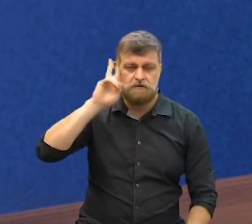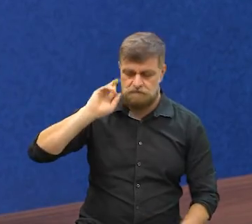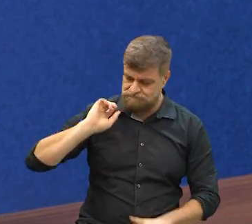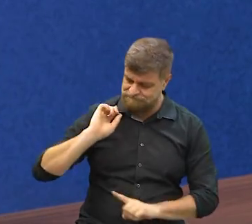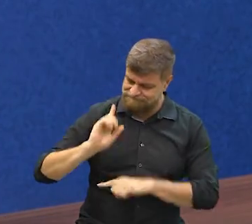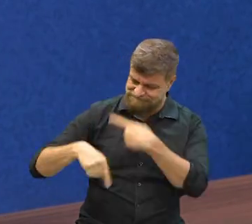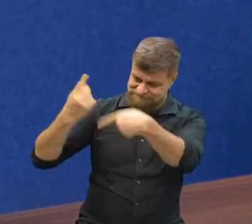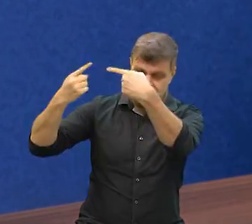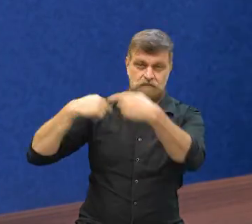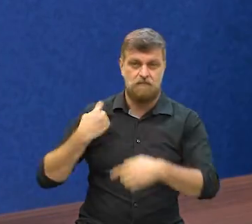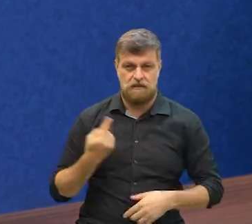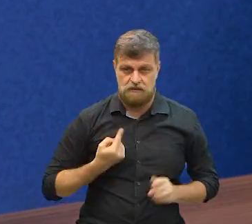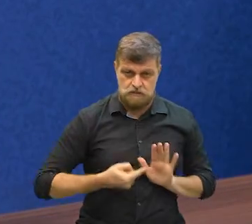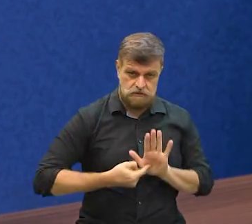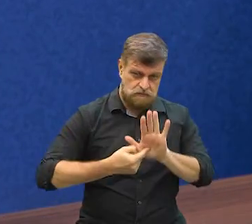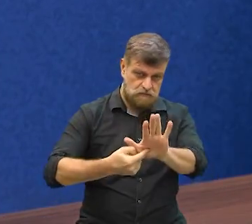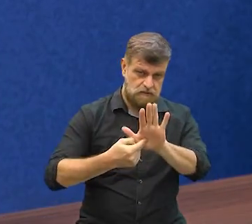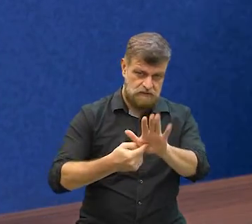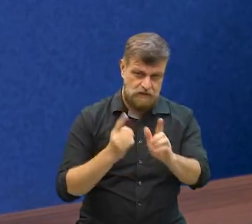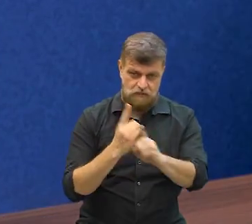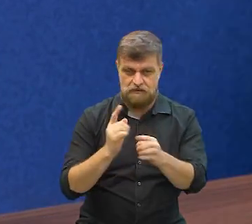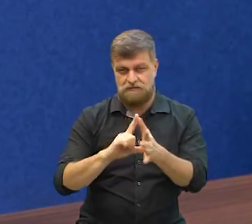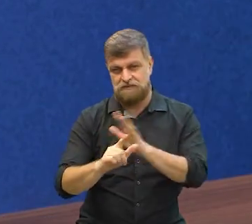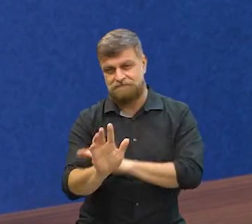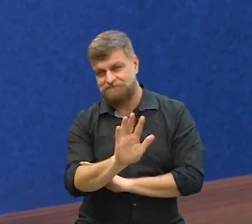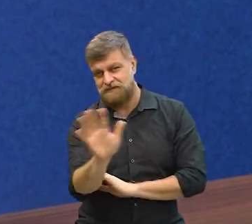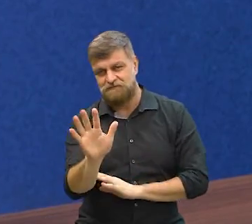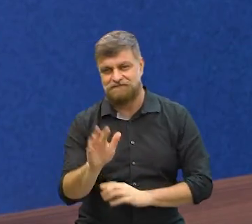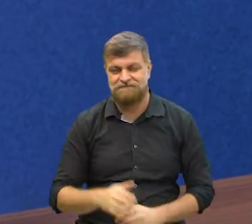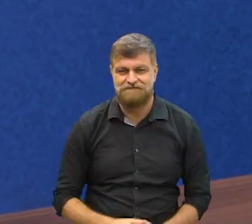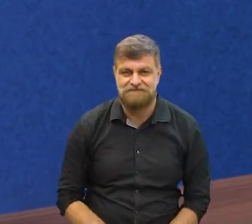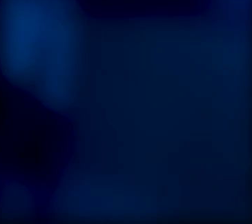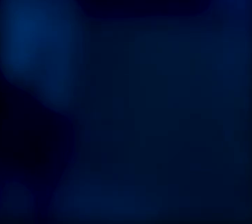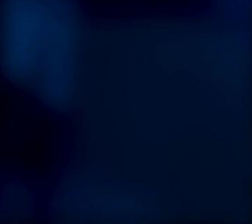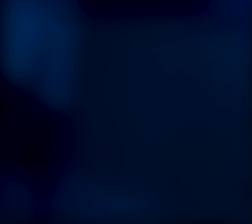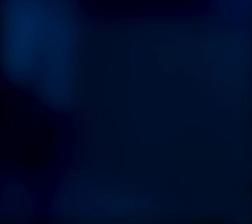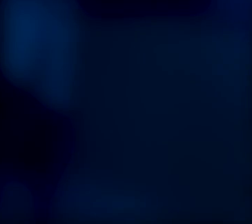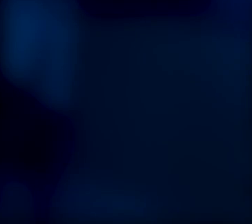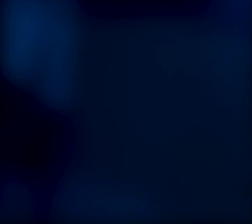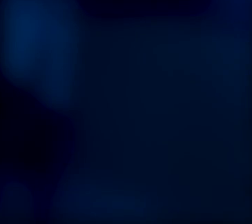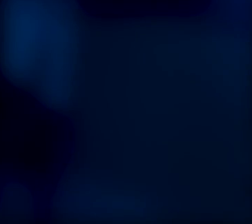muitas histórias de sucesso que nós trazemos aqui. Até um próximo programa.